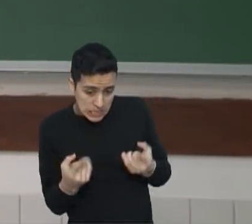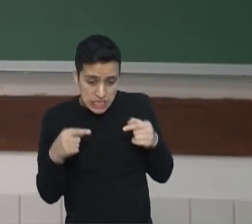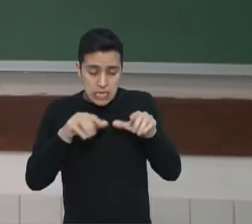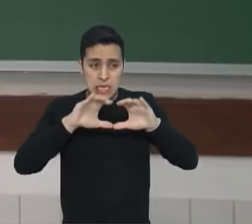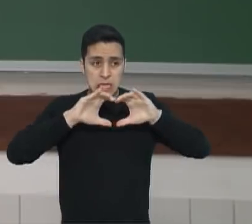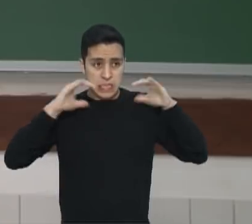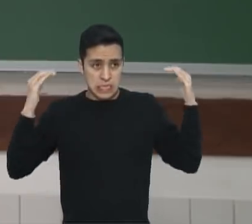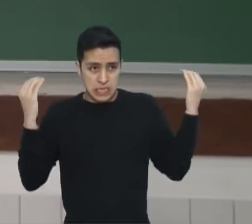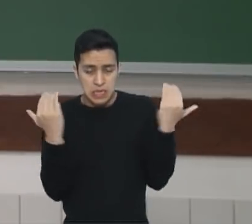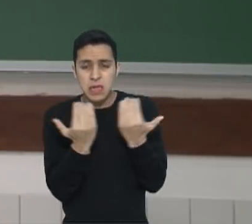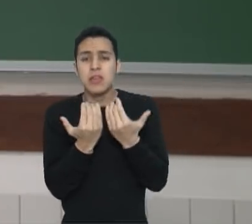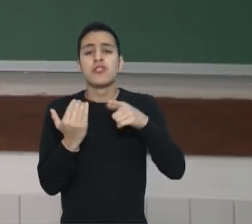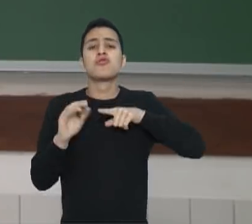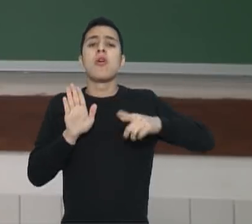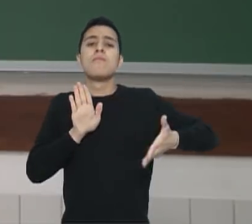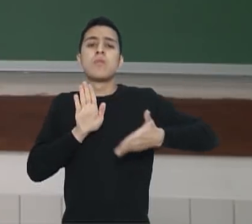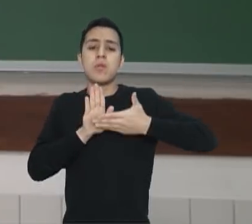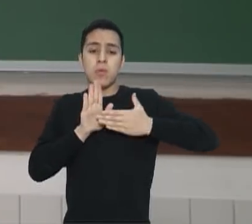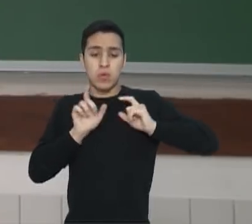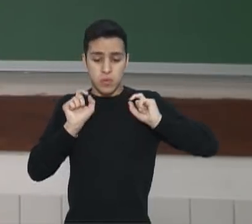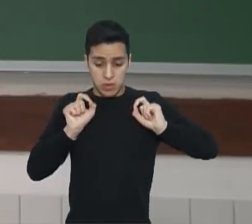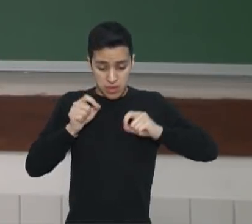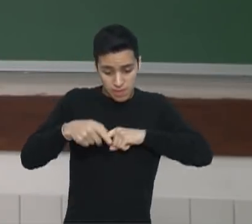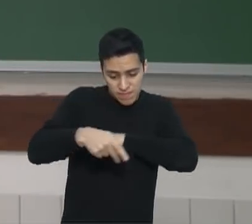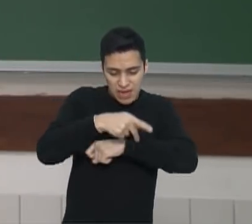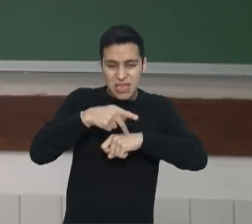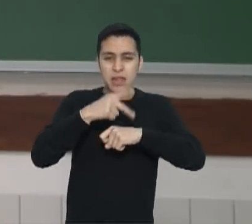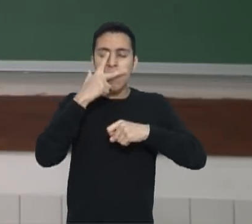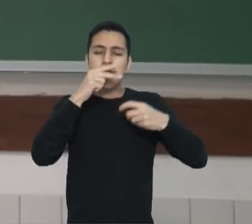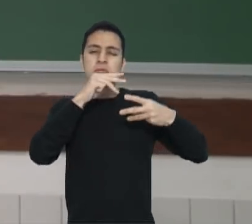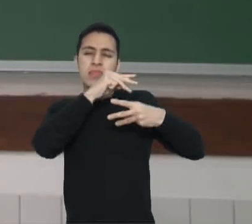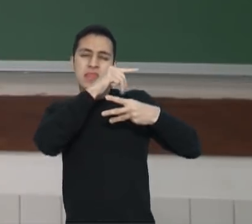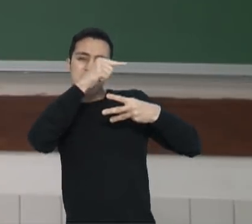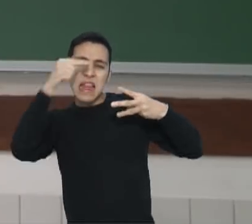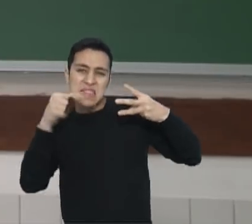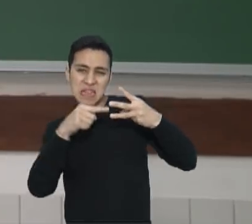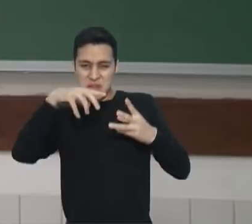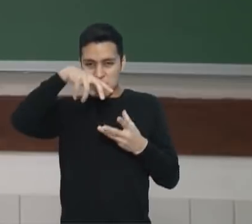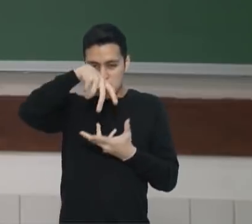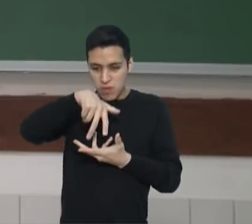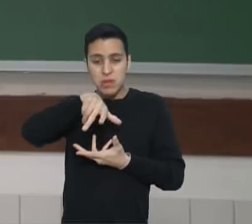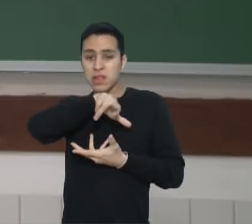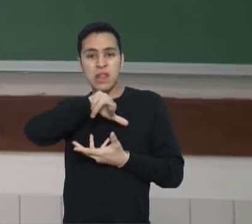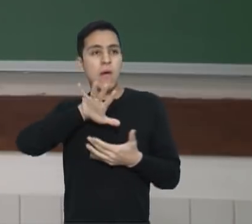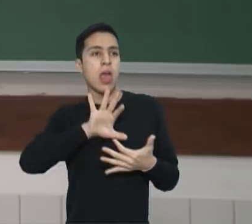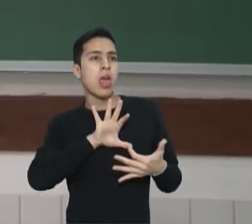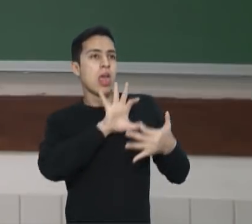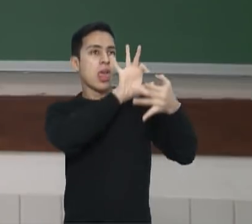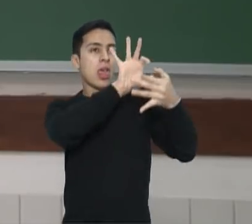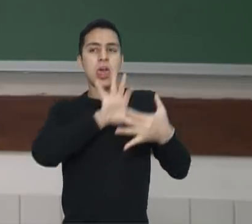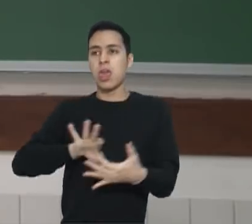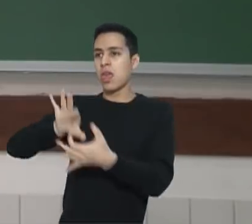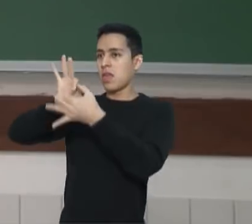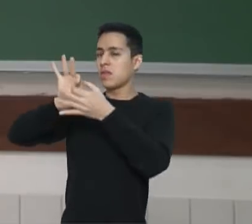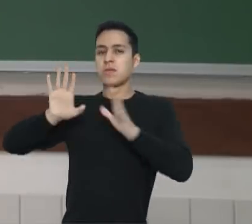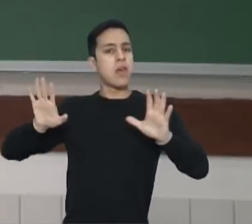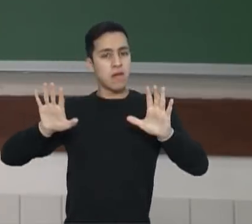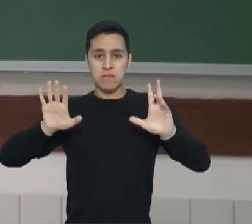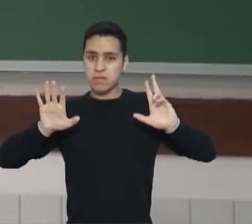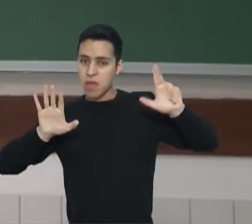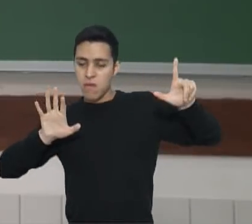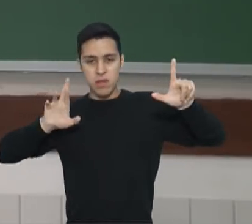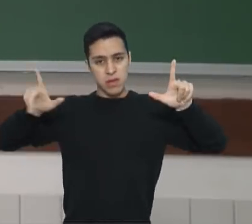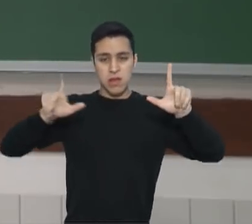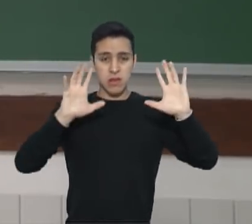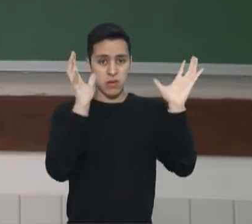Conferência de Bandung propunha, em países do terceiro mundo, que eles não fossem alinhados, que eles não se alinhassem automaticamente nem aos Estados